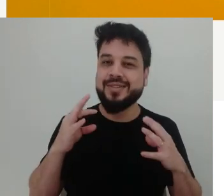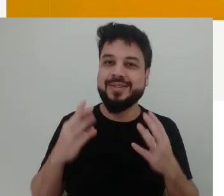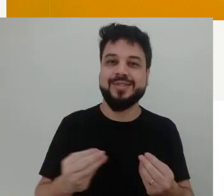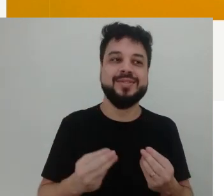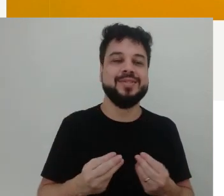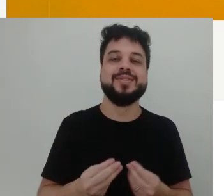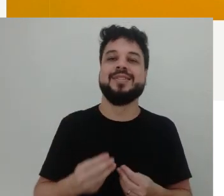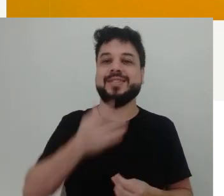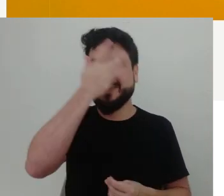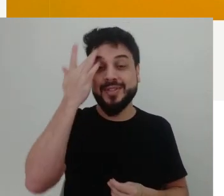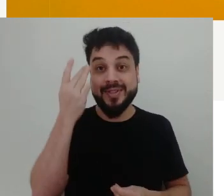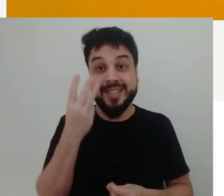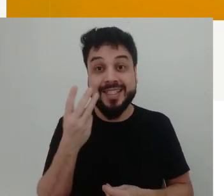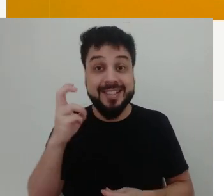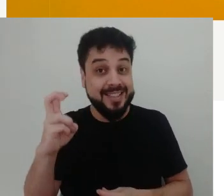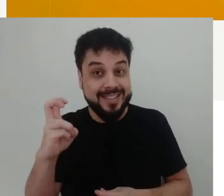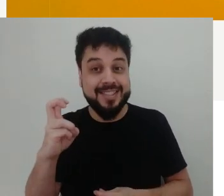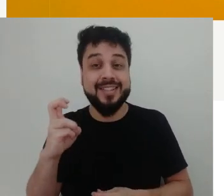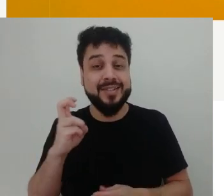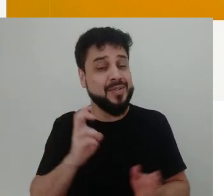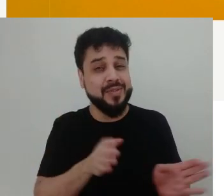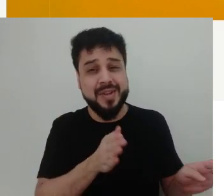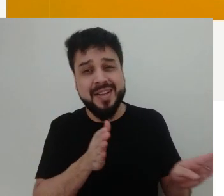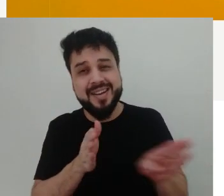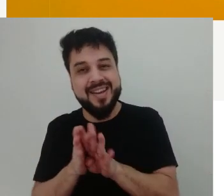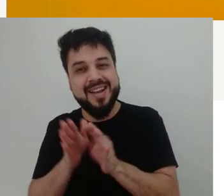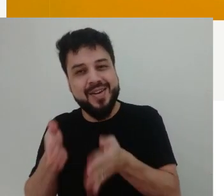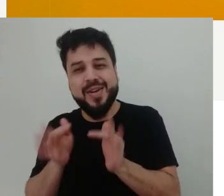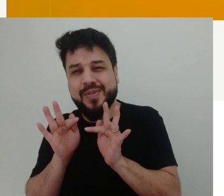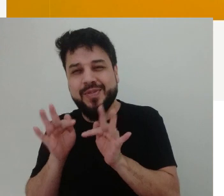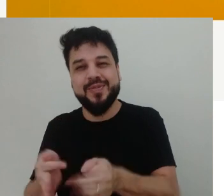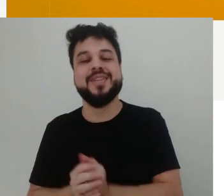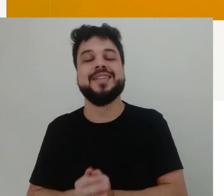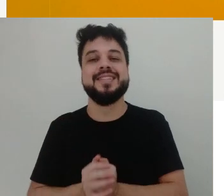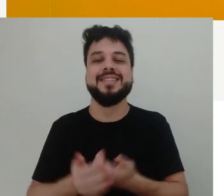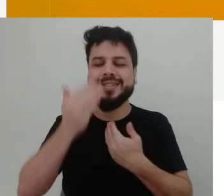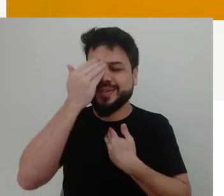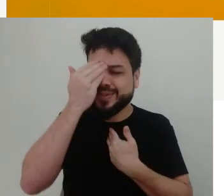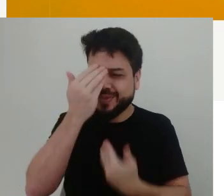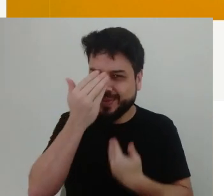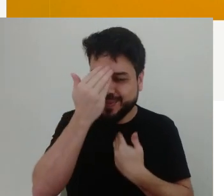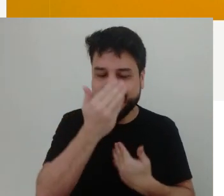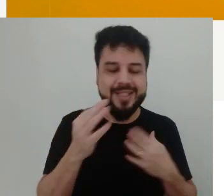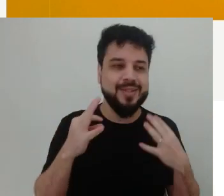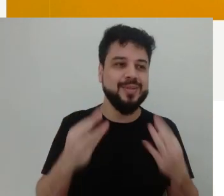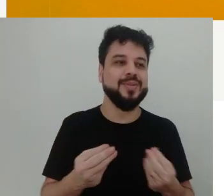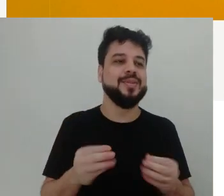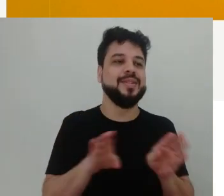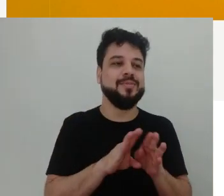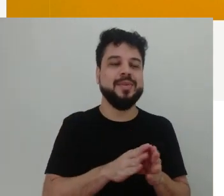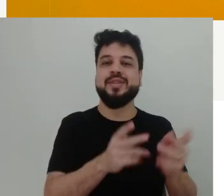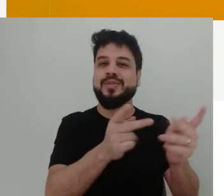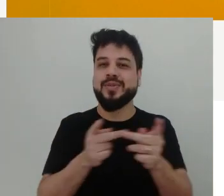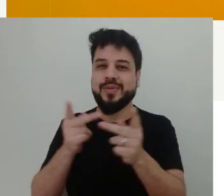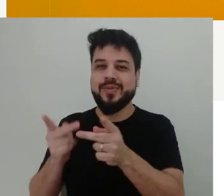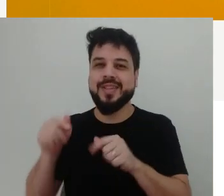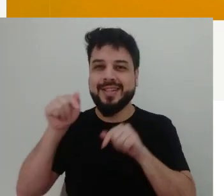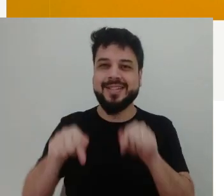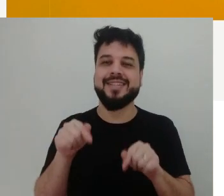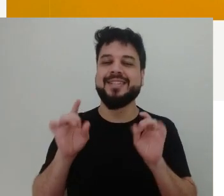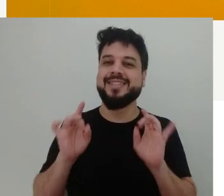são a nossa base, né? Na semana seguinte, nós voltamos nesse encontro com um outro tema que também nos é muito caro, que é o